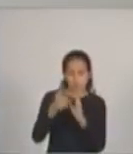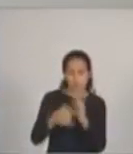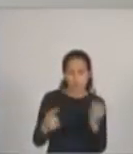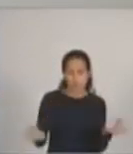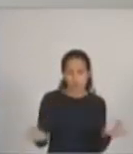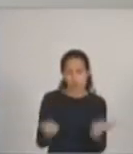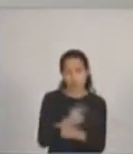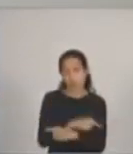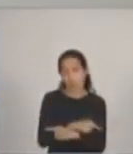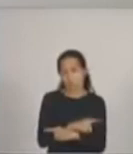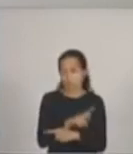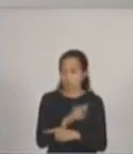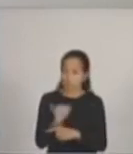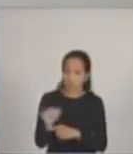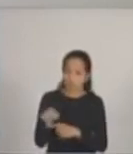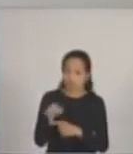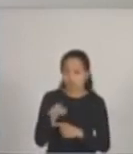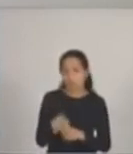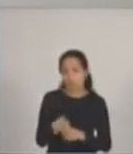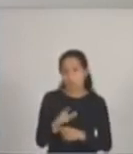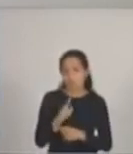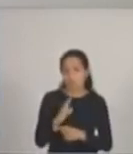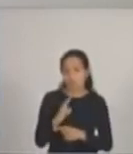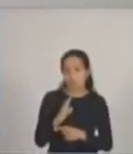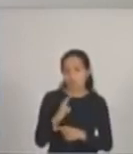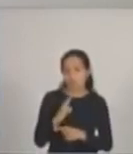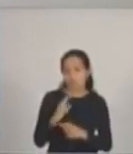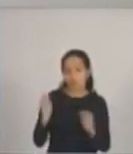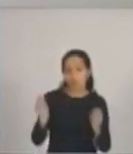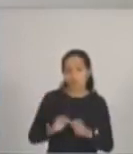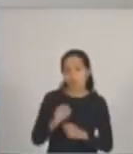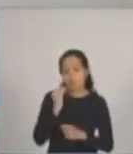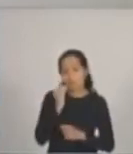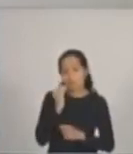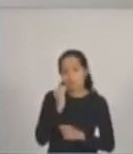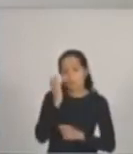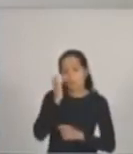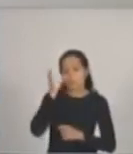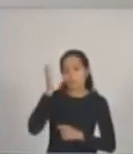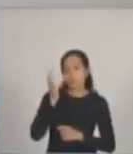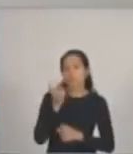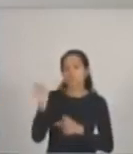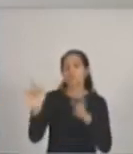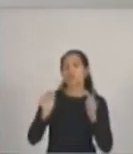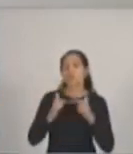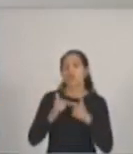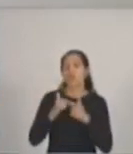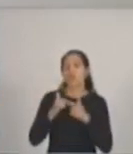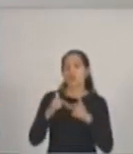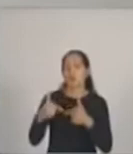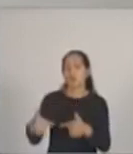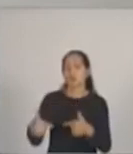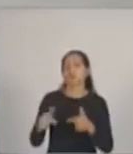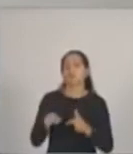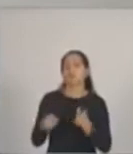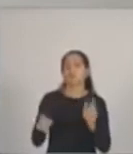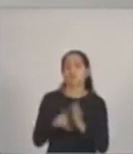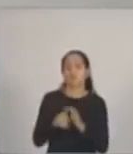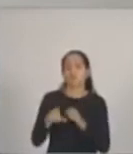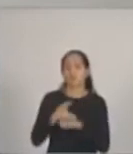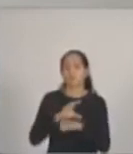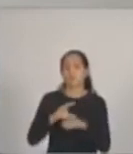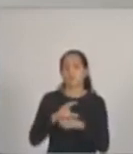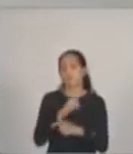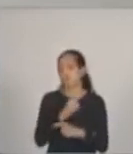aí uma brecha enorme, no meu entender, para facilitar ainda mais qualquer ação de constitucionalidade contra ele, caso seja